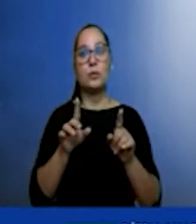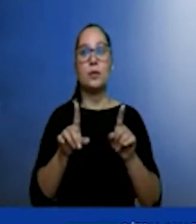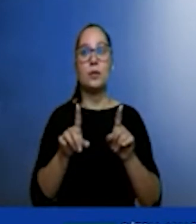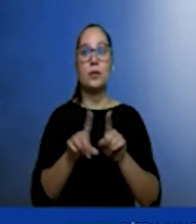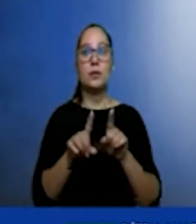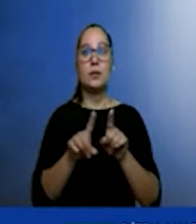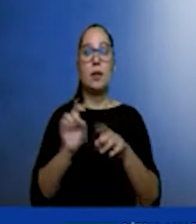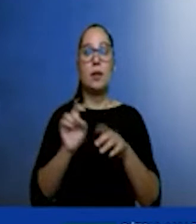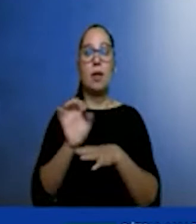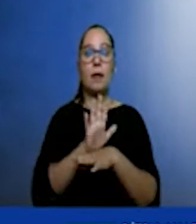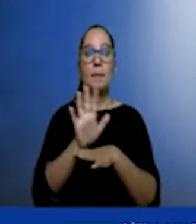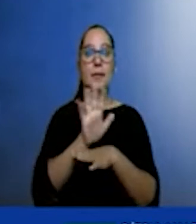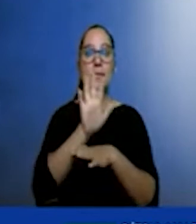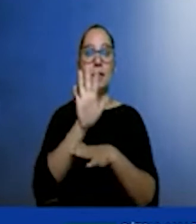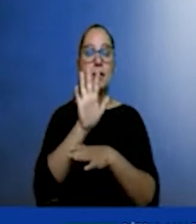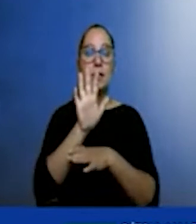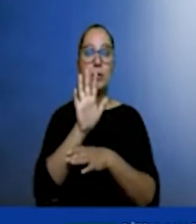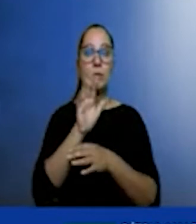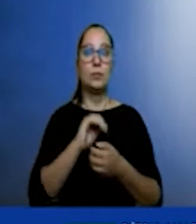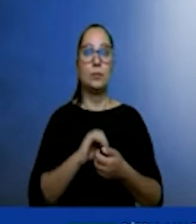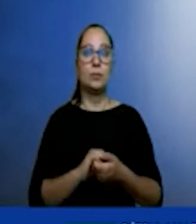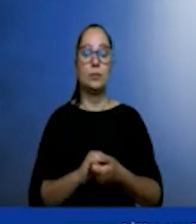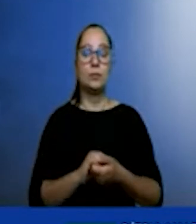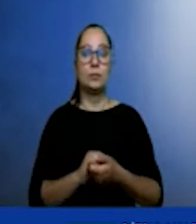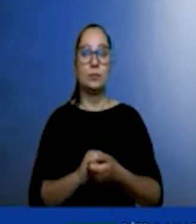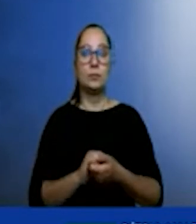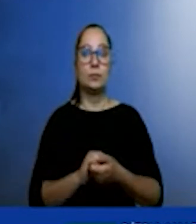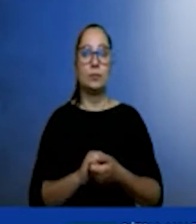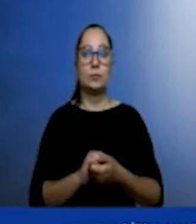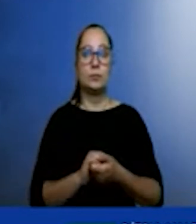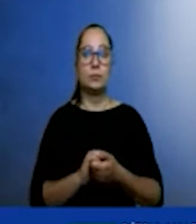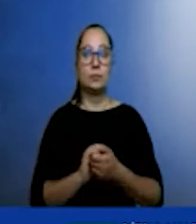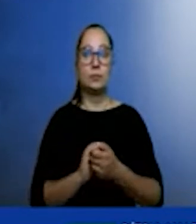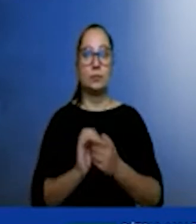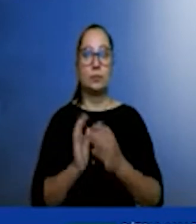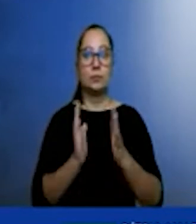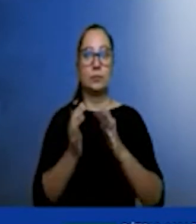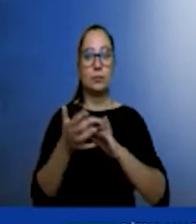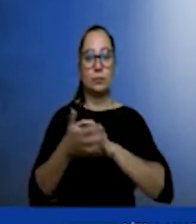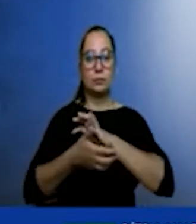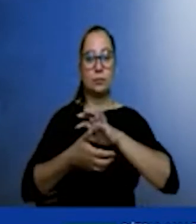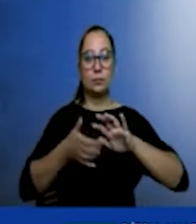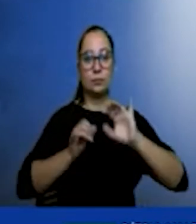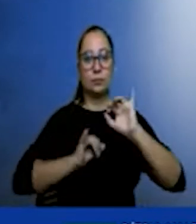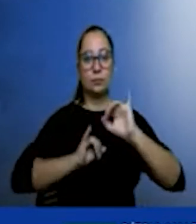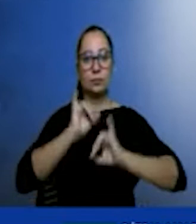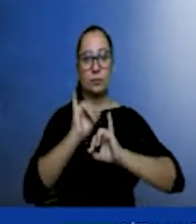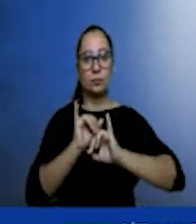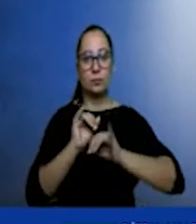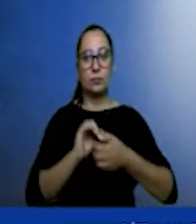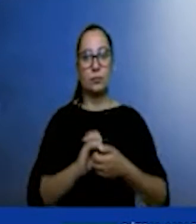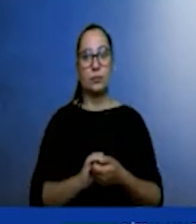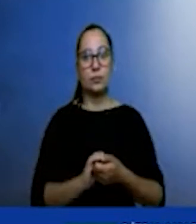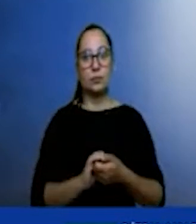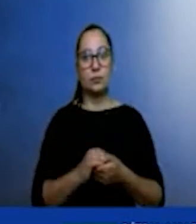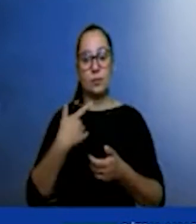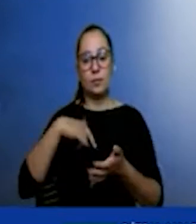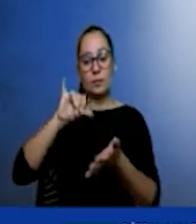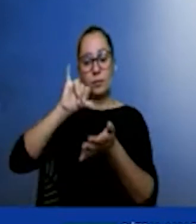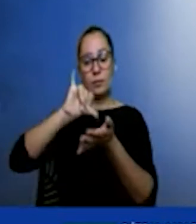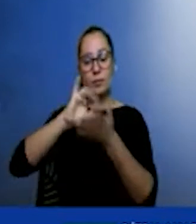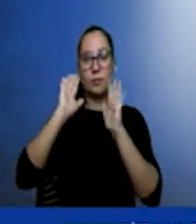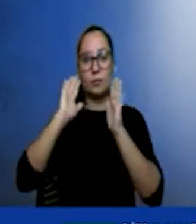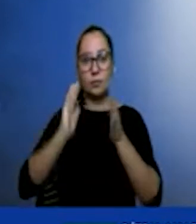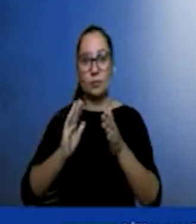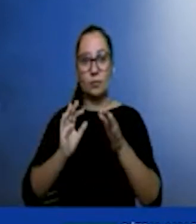emissões na época da Revolução Industrial, né? O nosso centro está